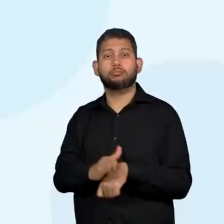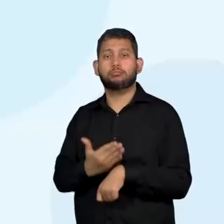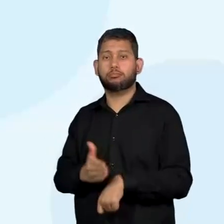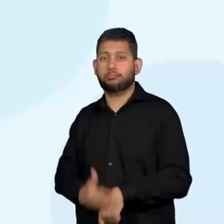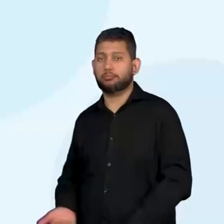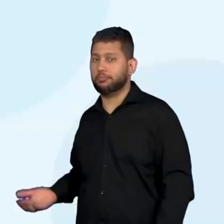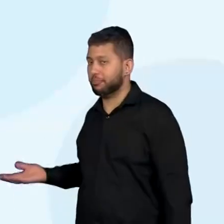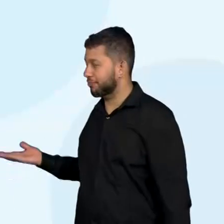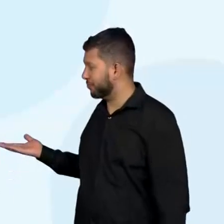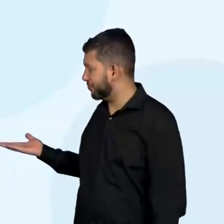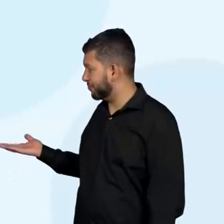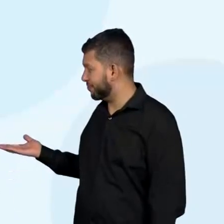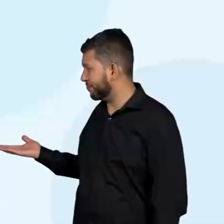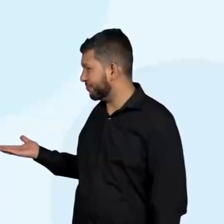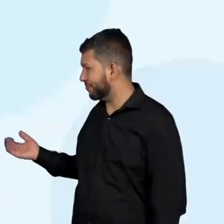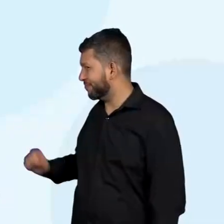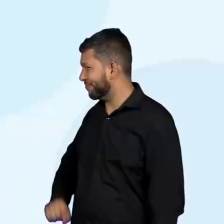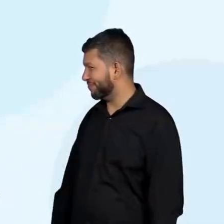e Escrever.